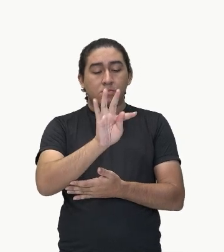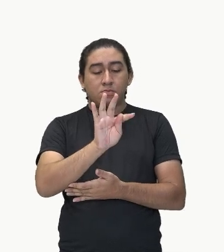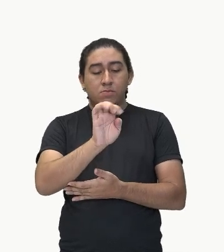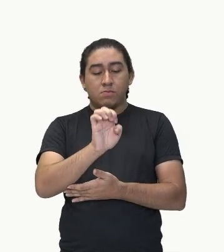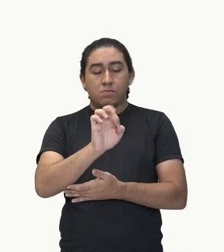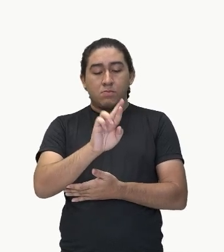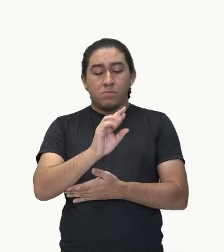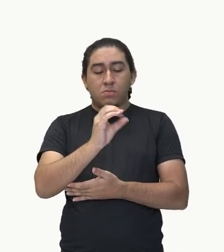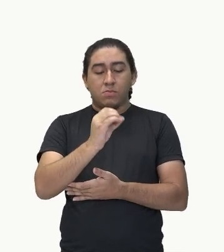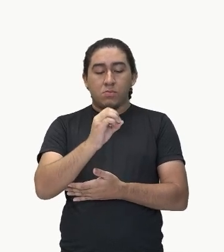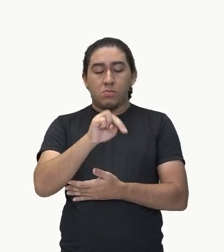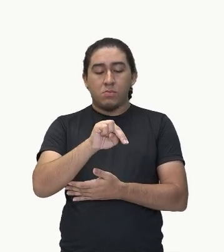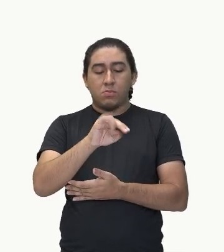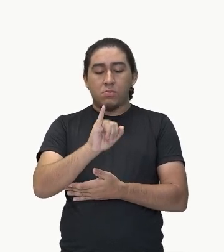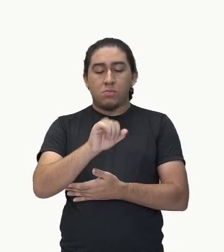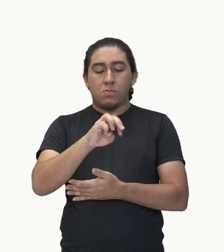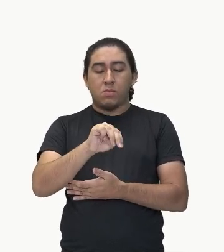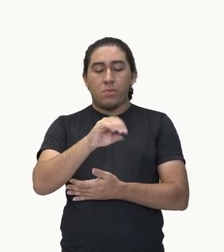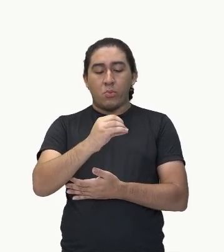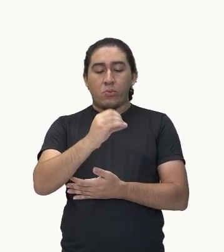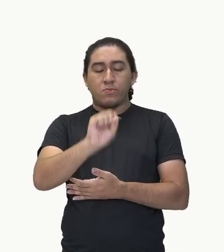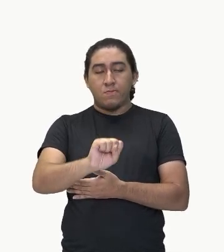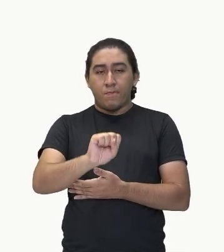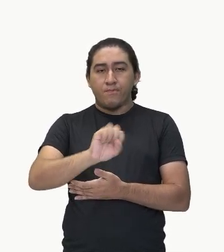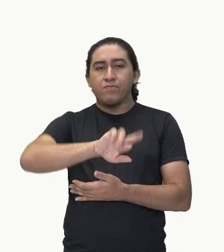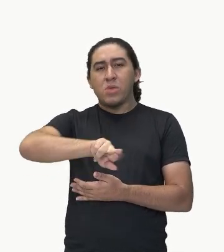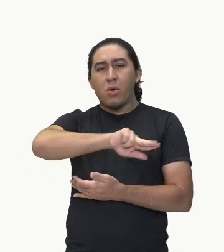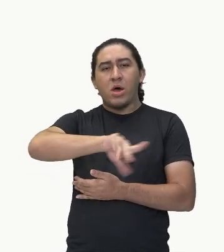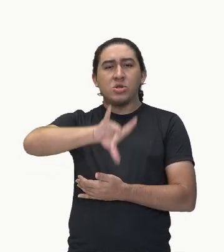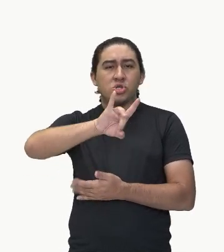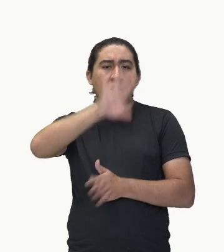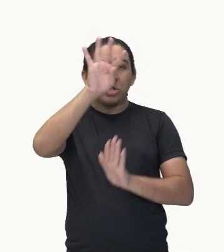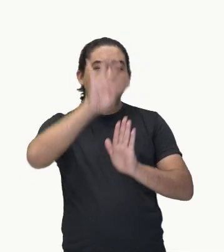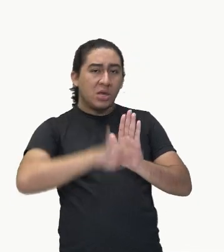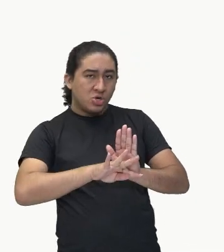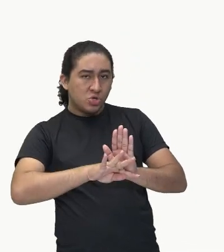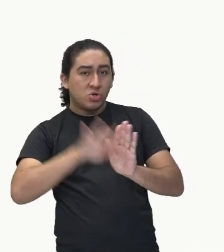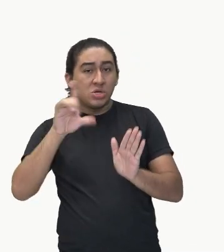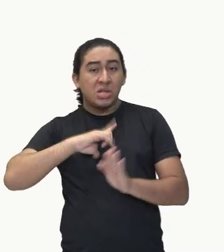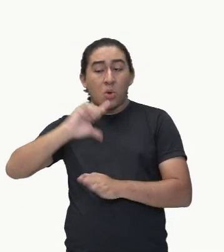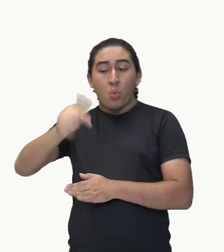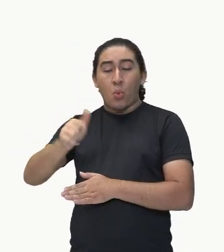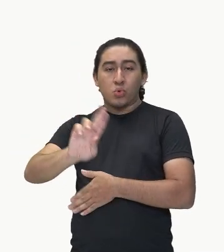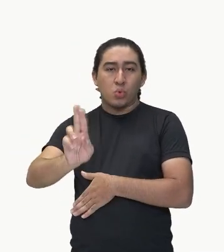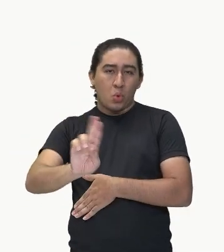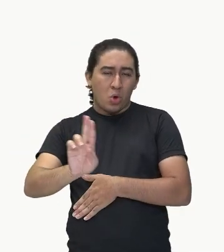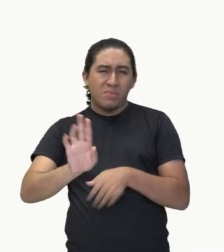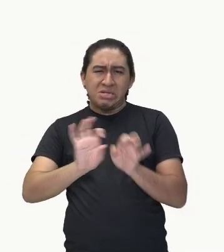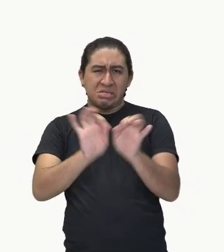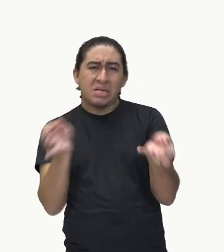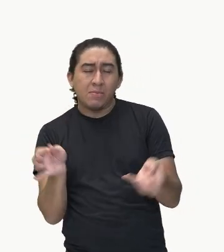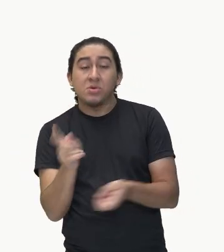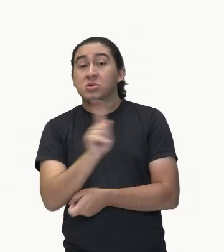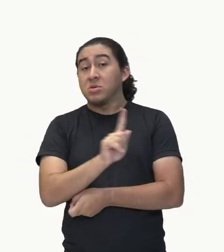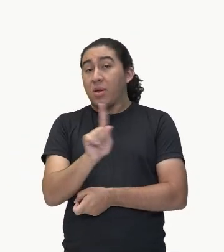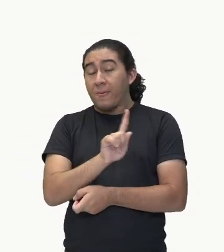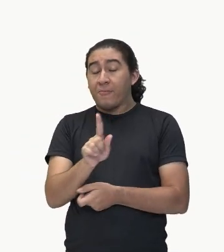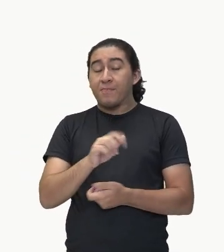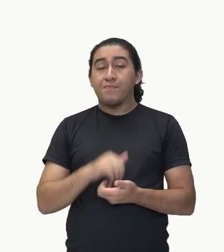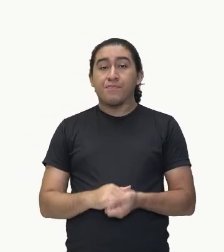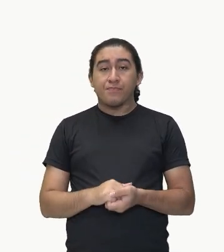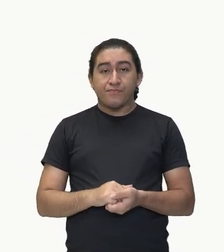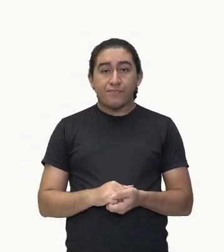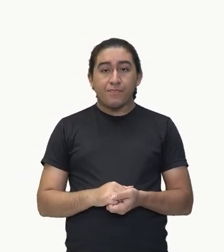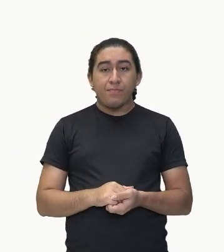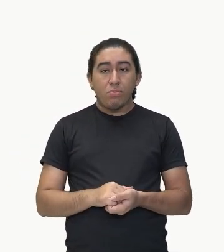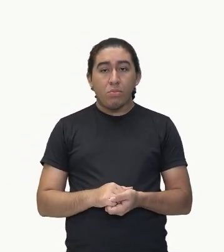Os heterônimos não são apenas textos assinados com outro nome. É além disso.